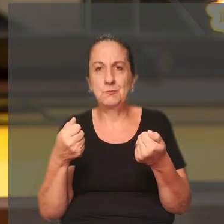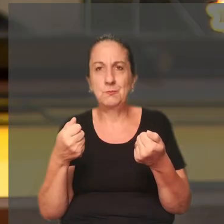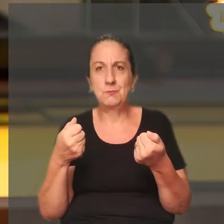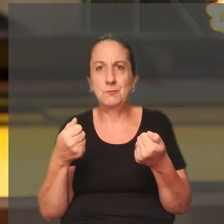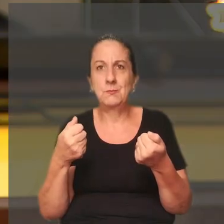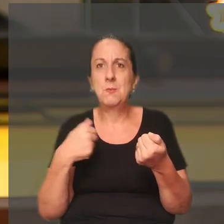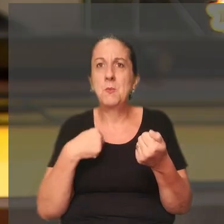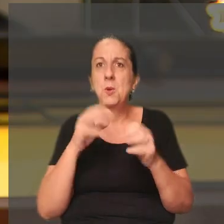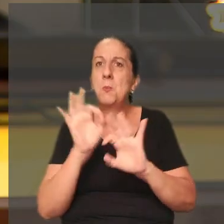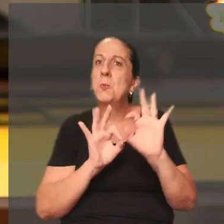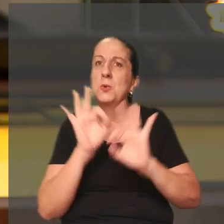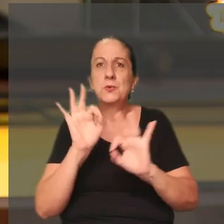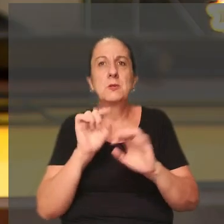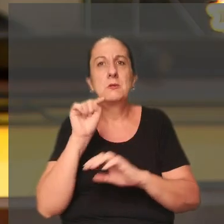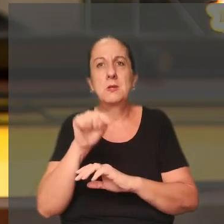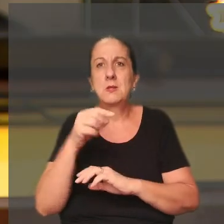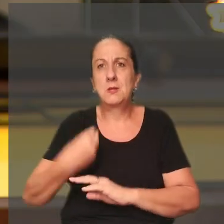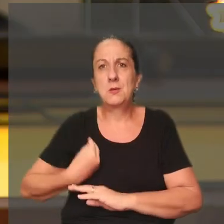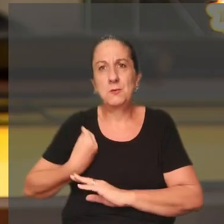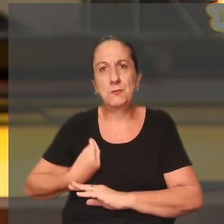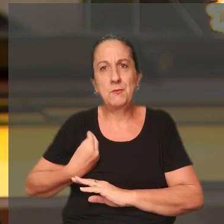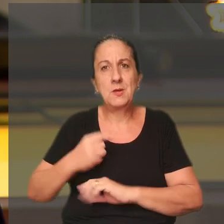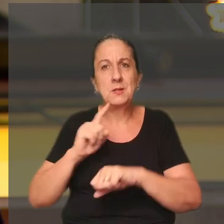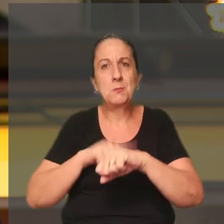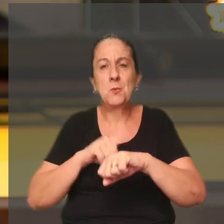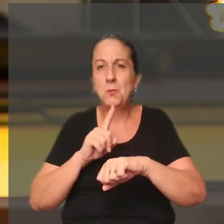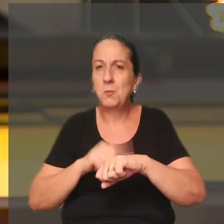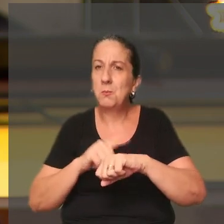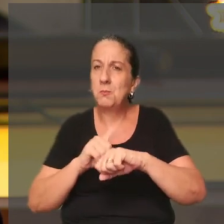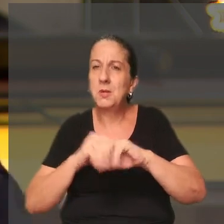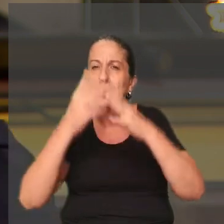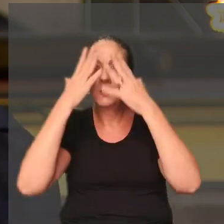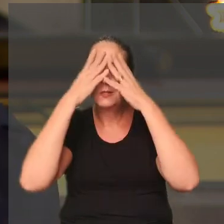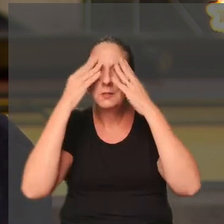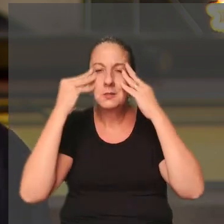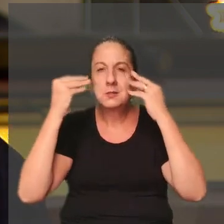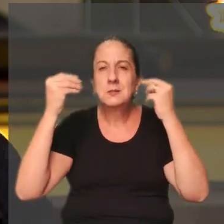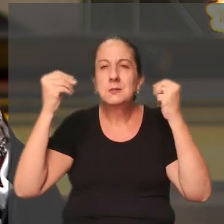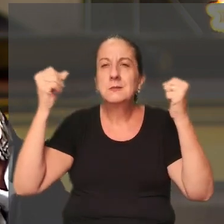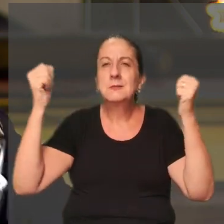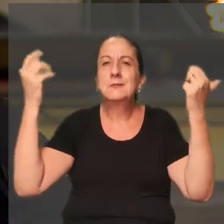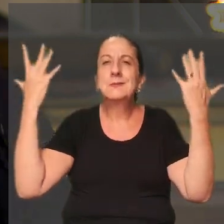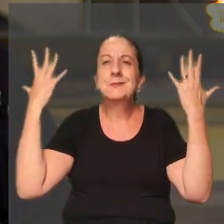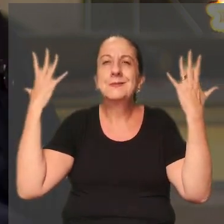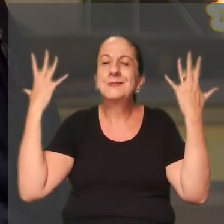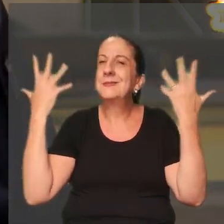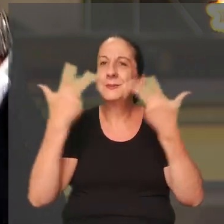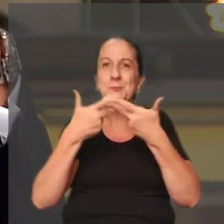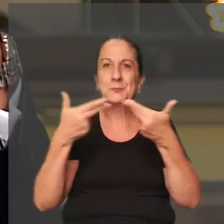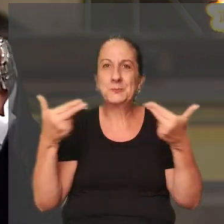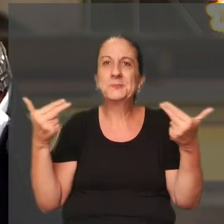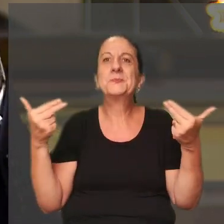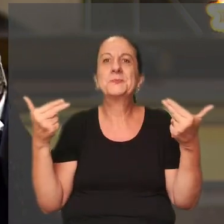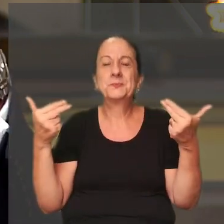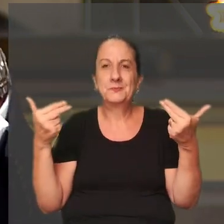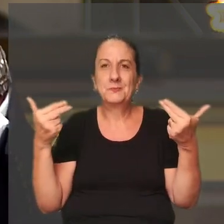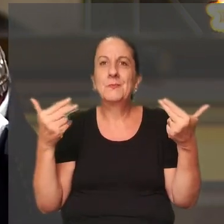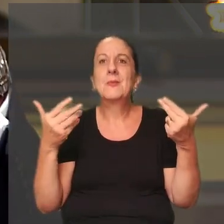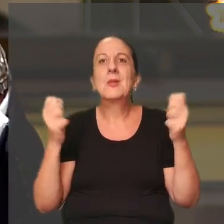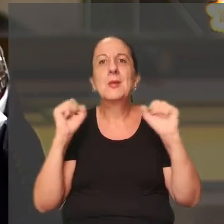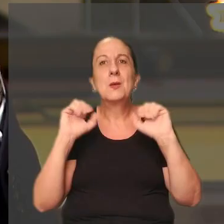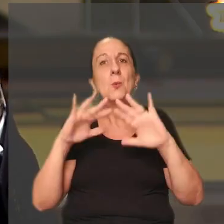extraordinária. Então, o meu projeto é esse. Eu quero viver esse momento, desanuviar, esparecer